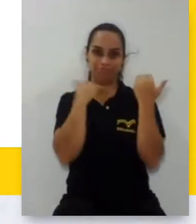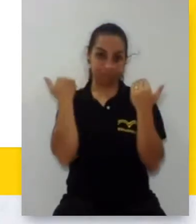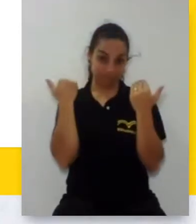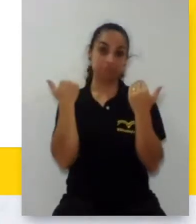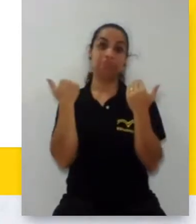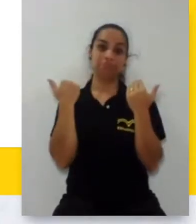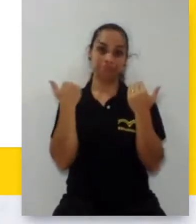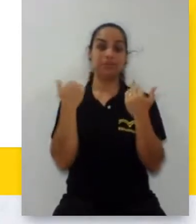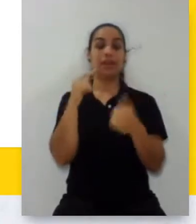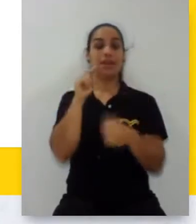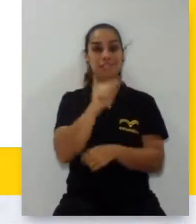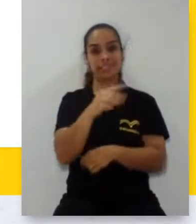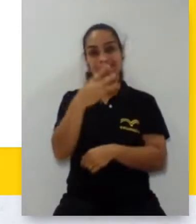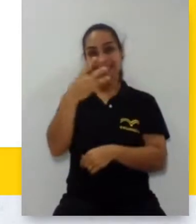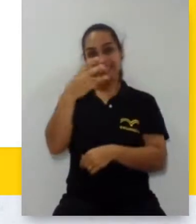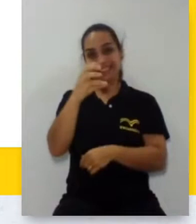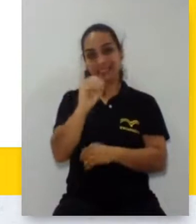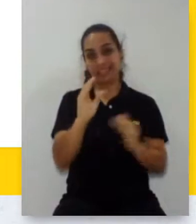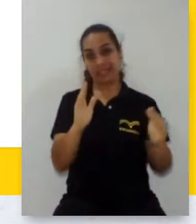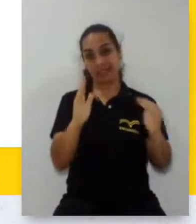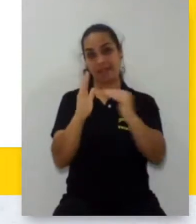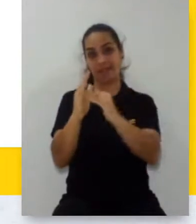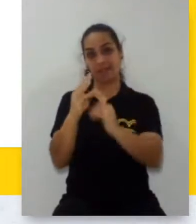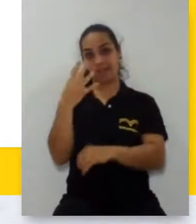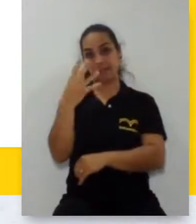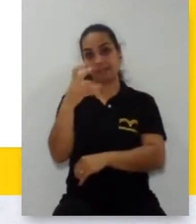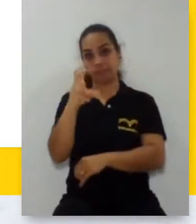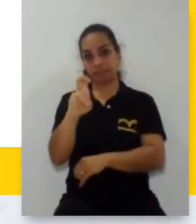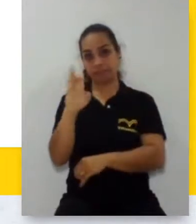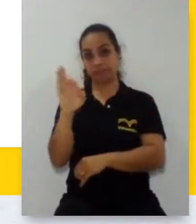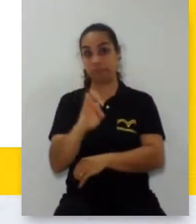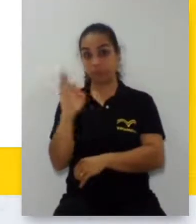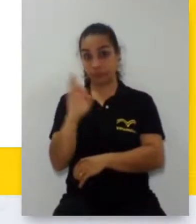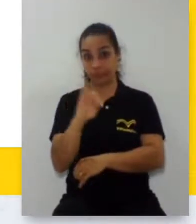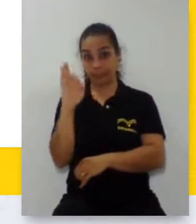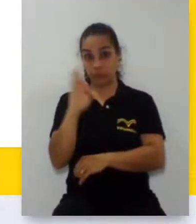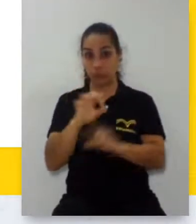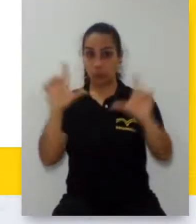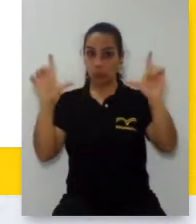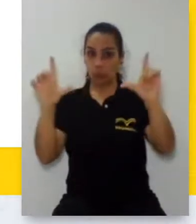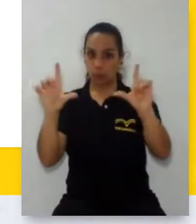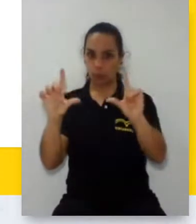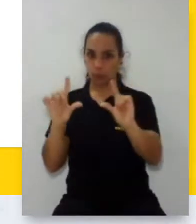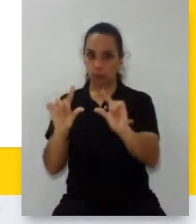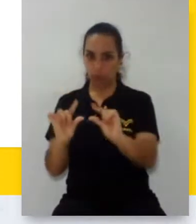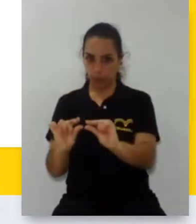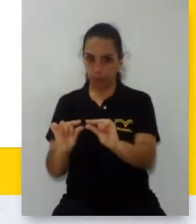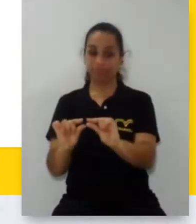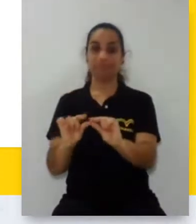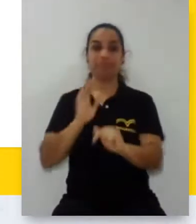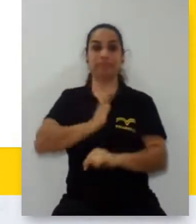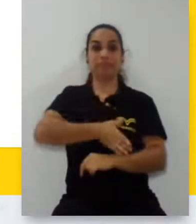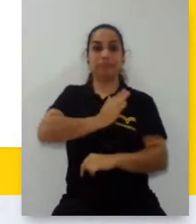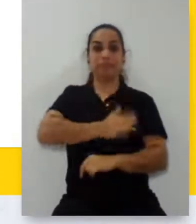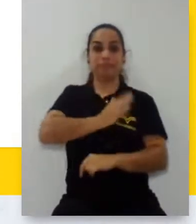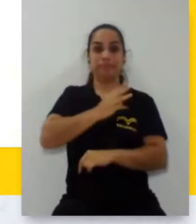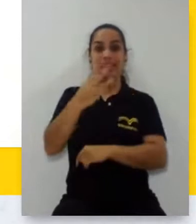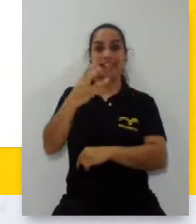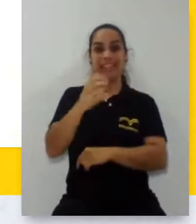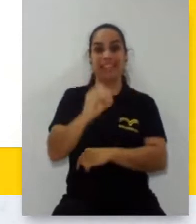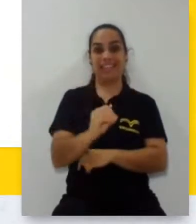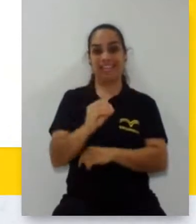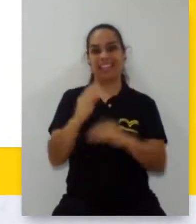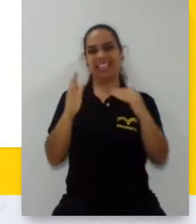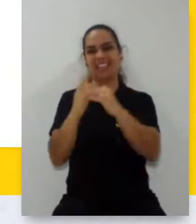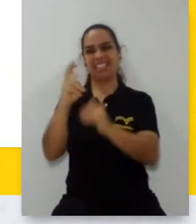até 45%. Redução de doença cardiovascular de 30% a 50%. Redução do